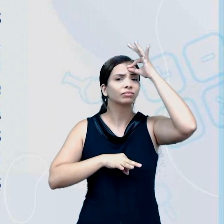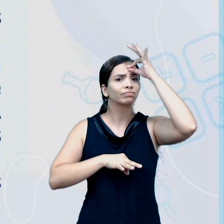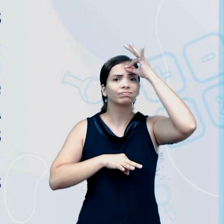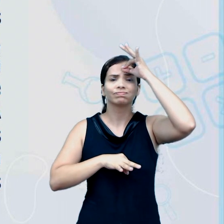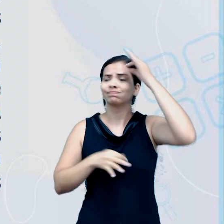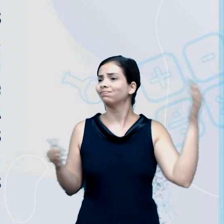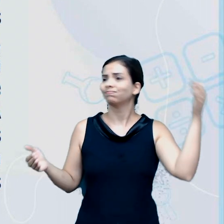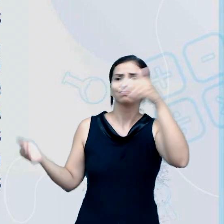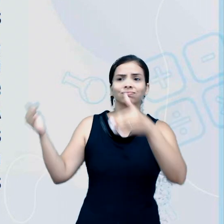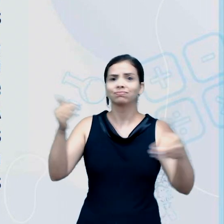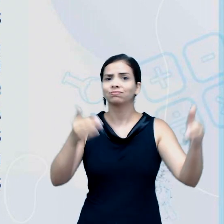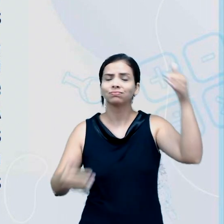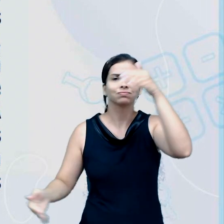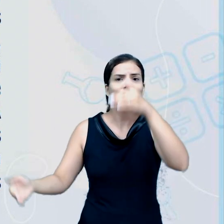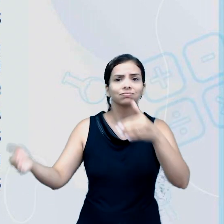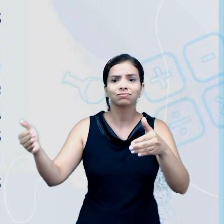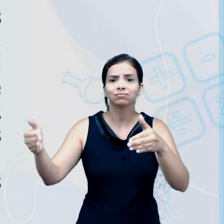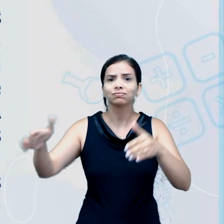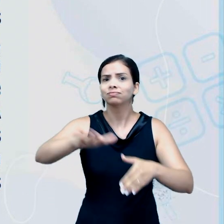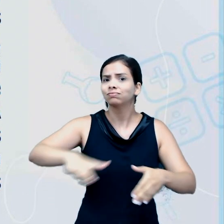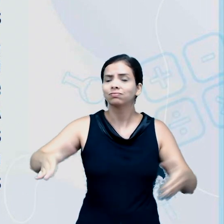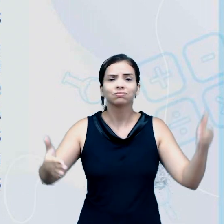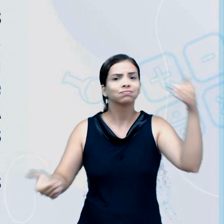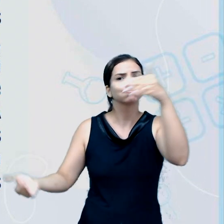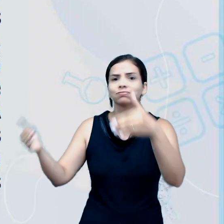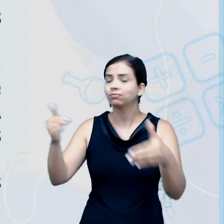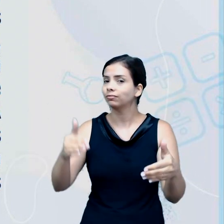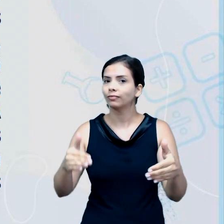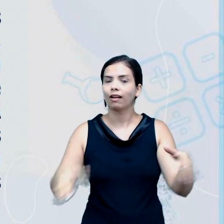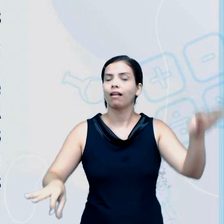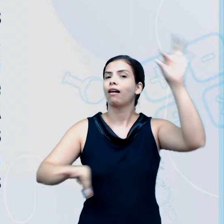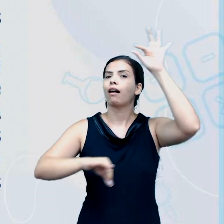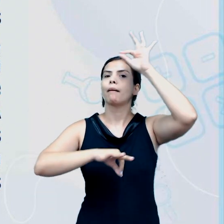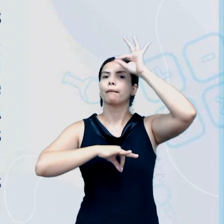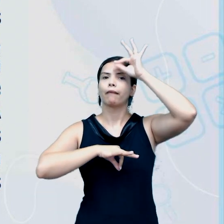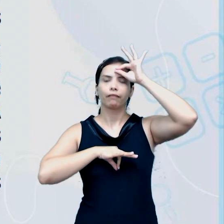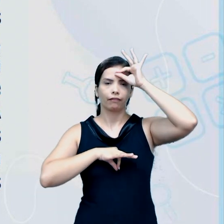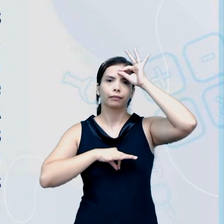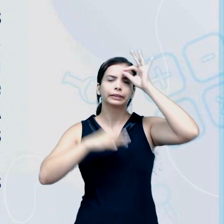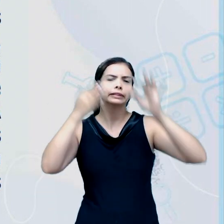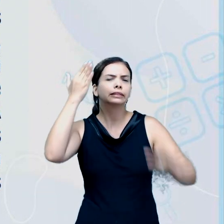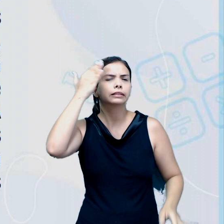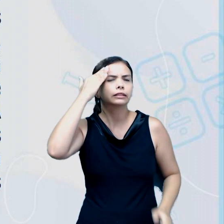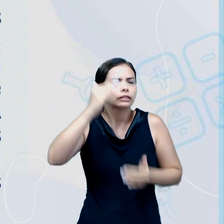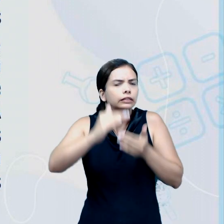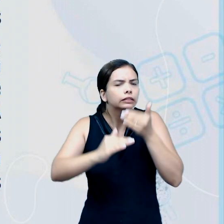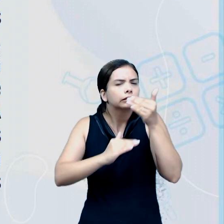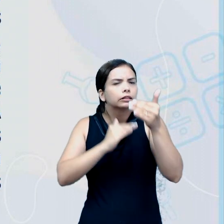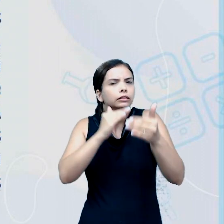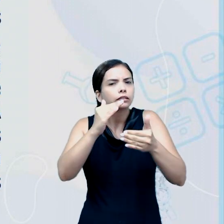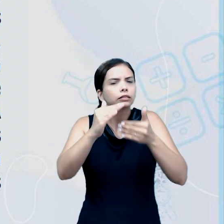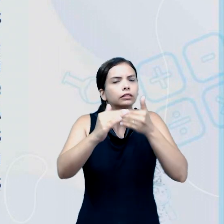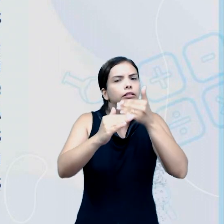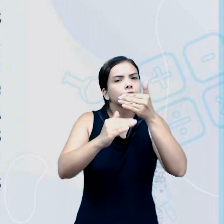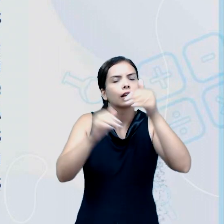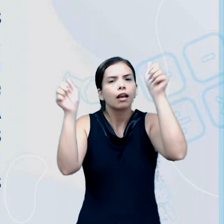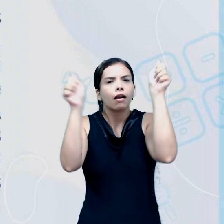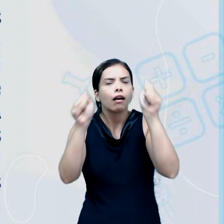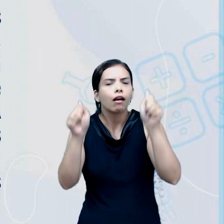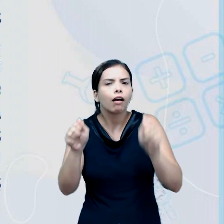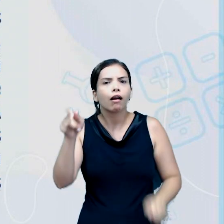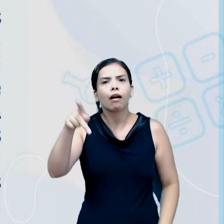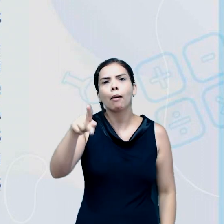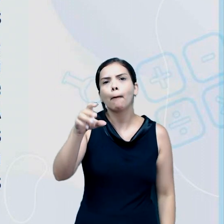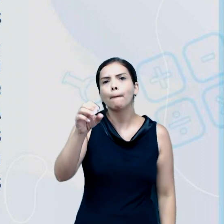participação do público a performance deve ser compreendida a partir do desenvolvimento da arte pop